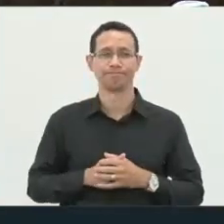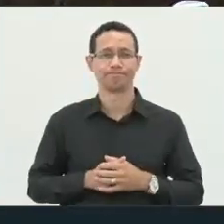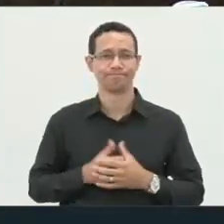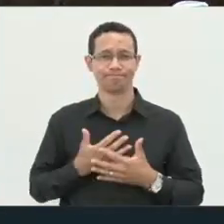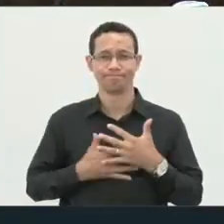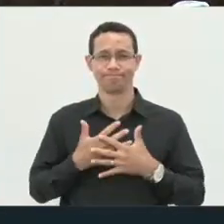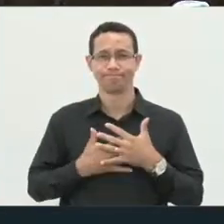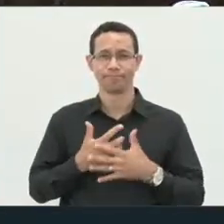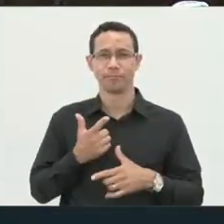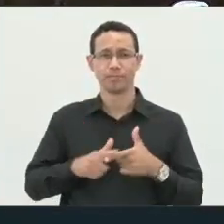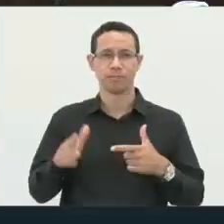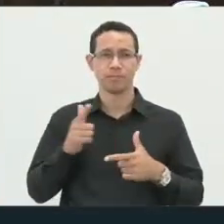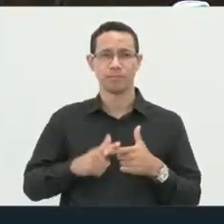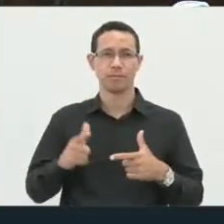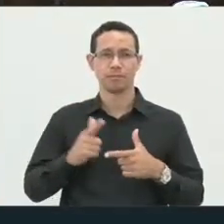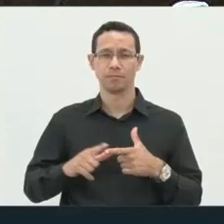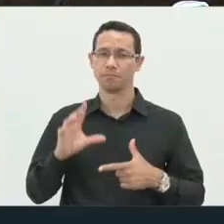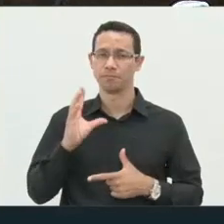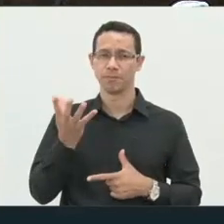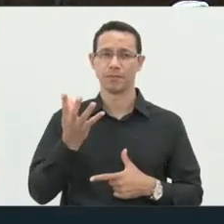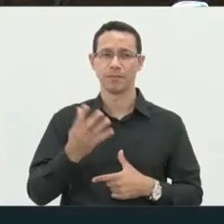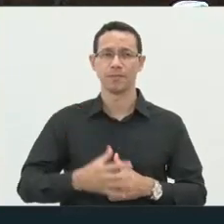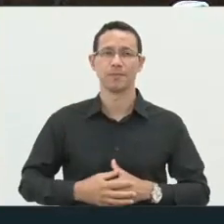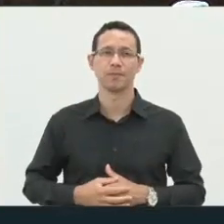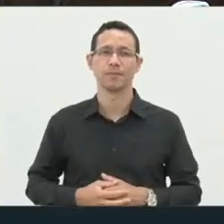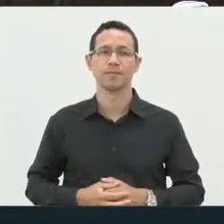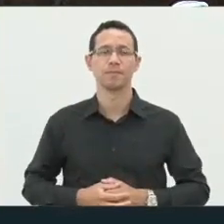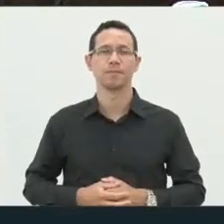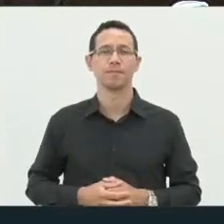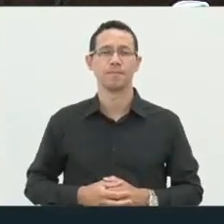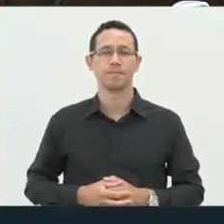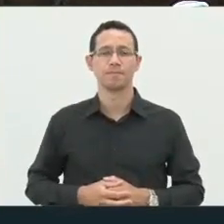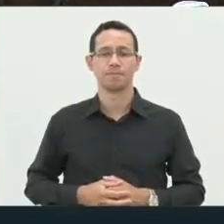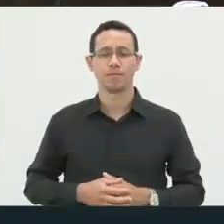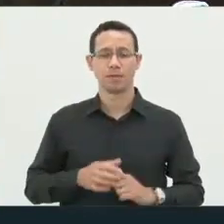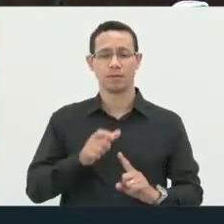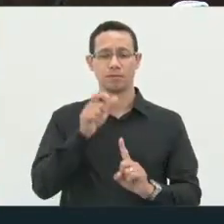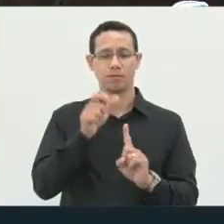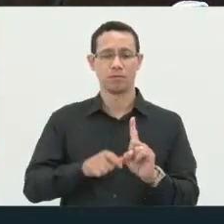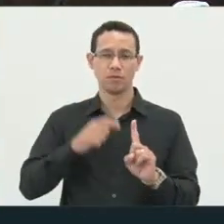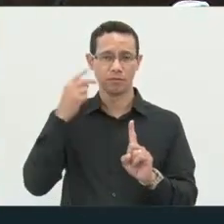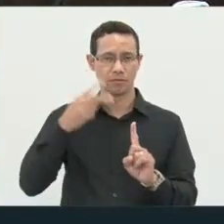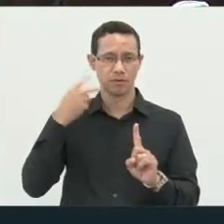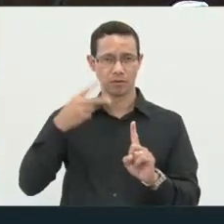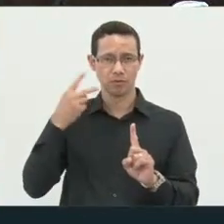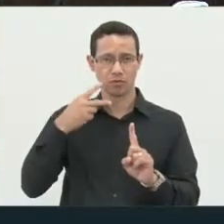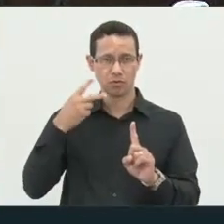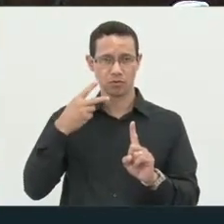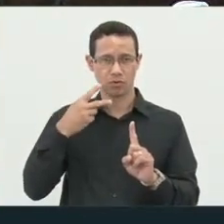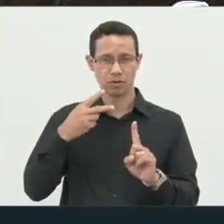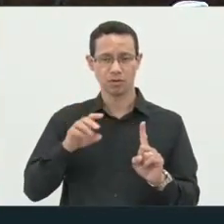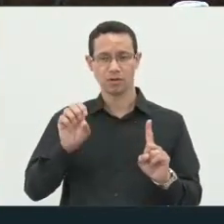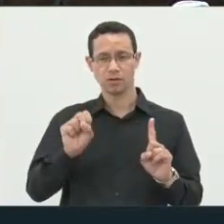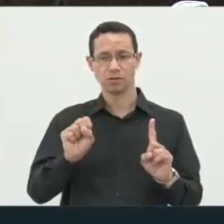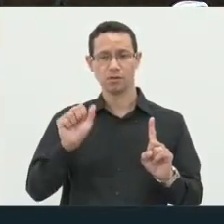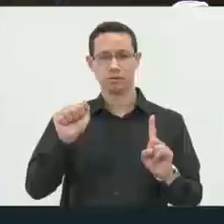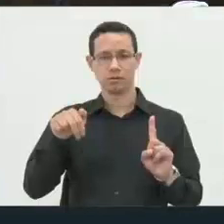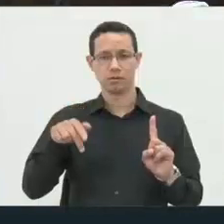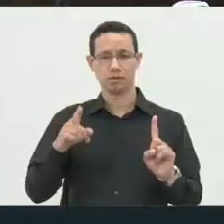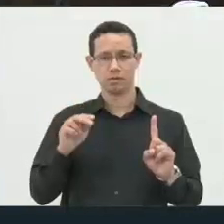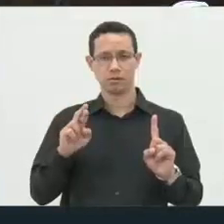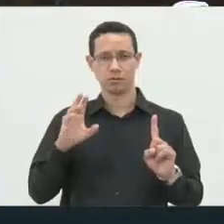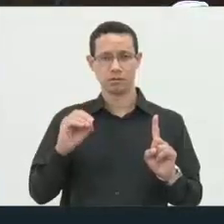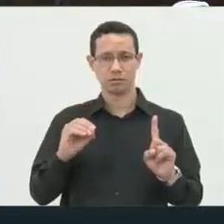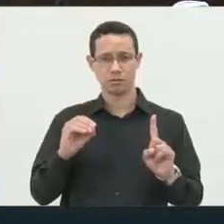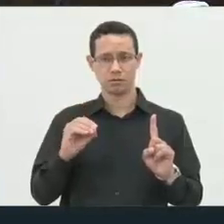problema considerando que o vereador Sandro fantinel estava defendendo o trabalho